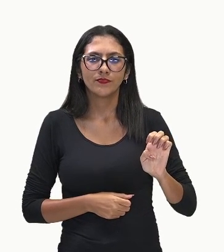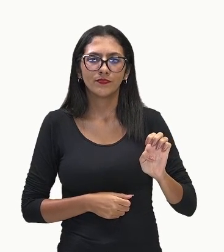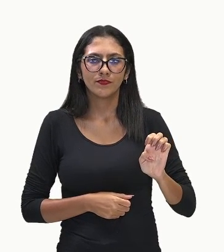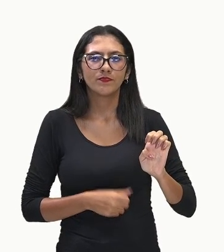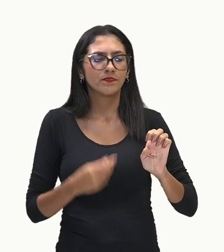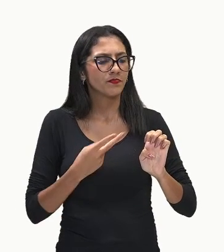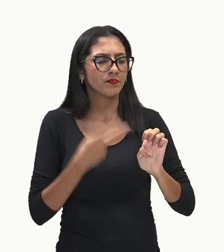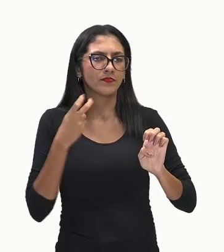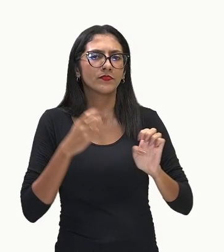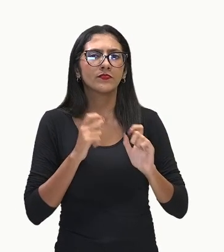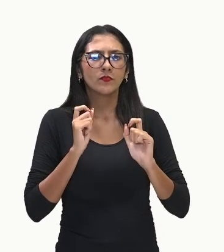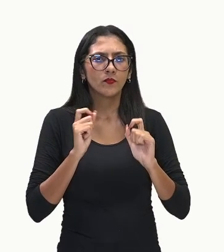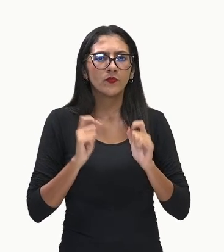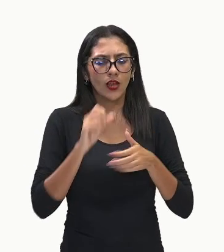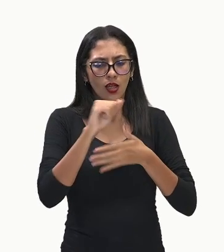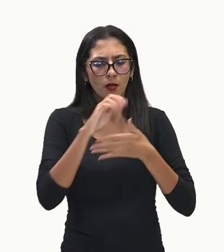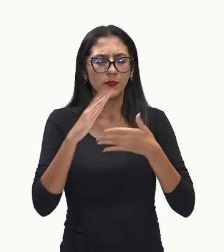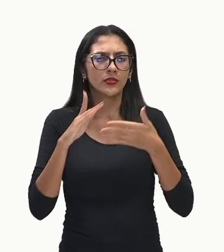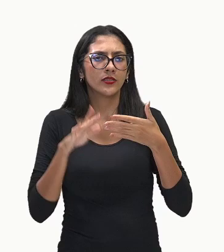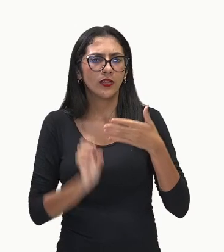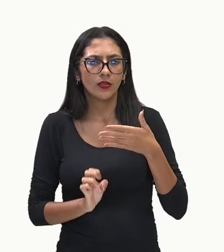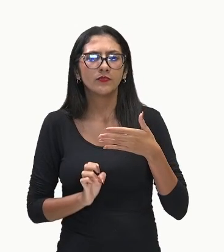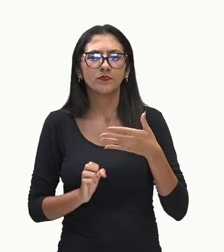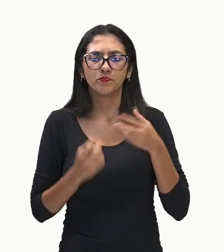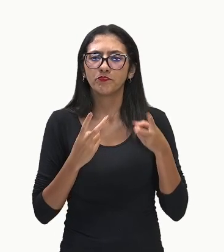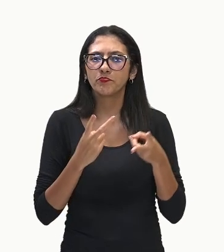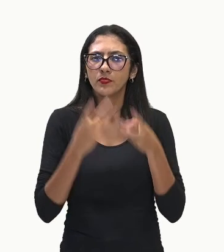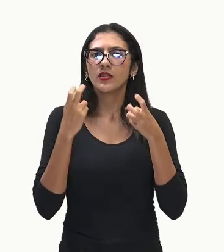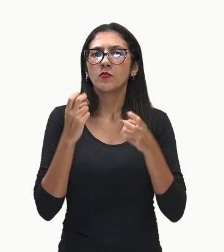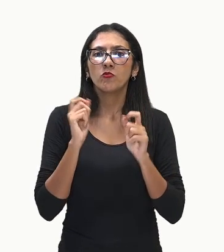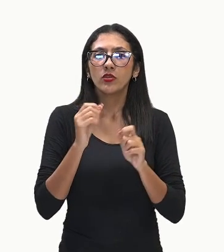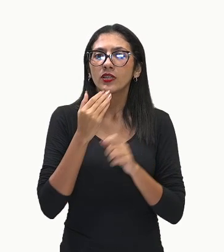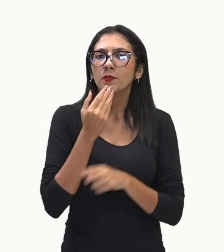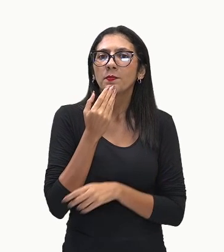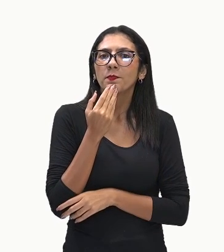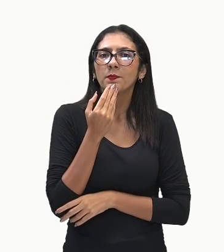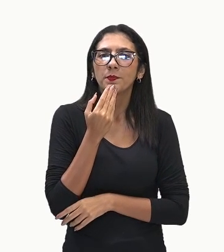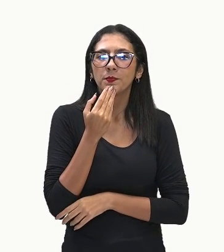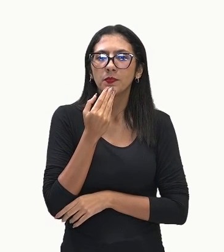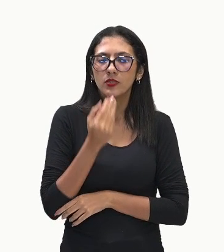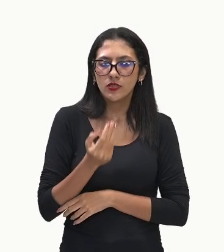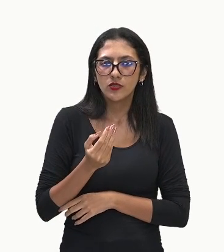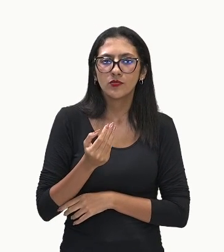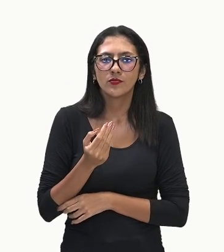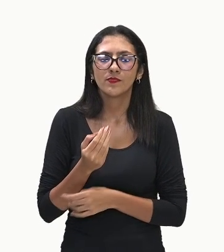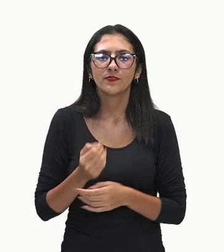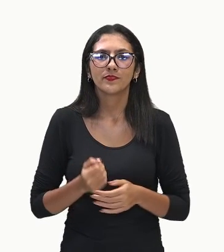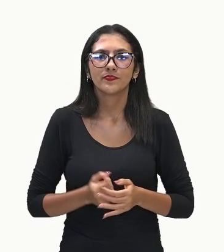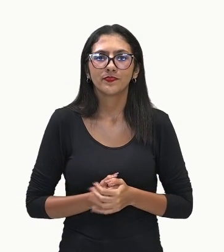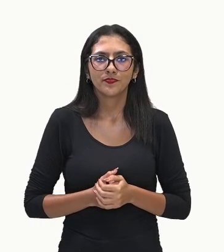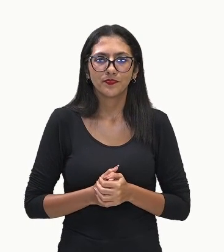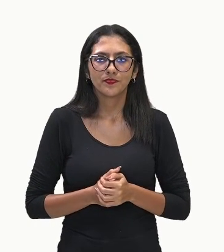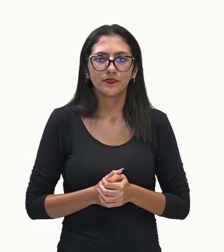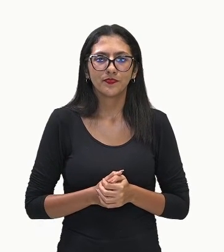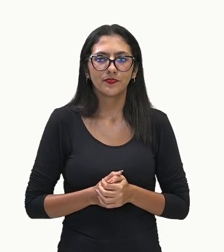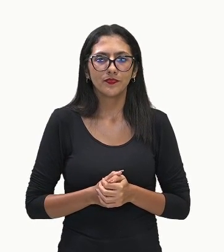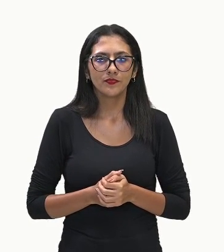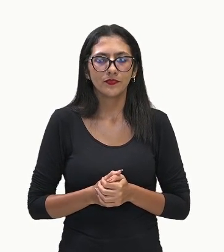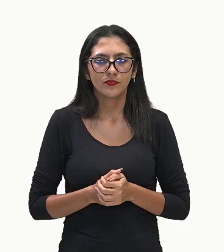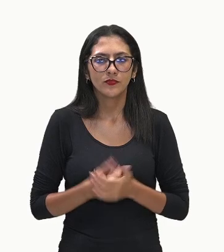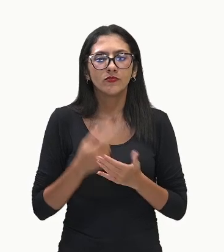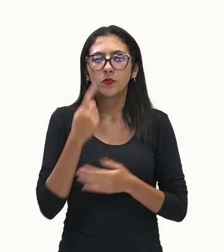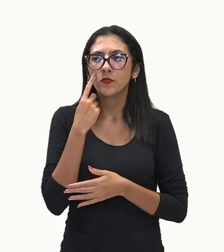janeiro. Então observem bem no comando da questão, né? Aqui a resolução diz